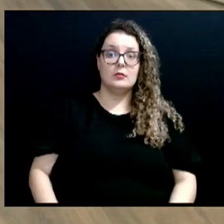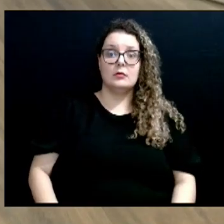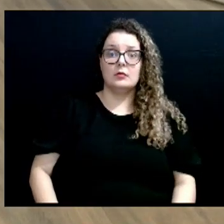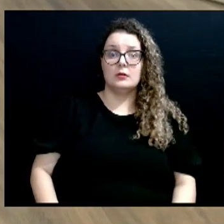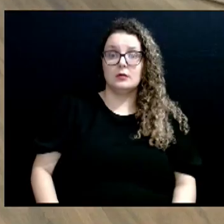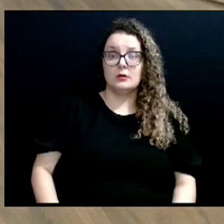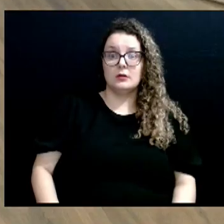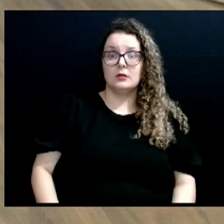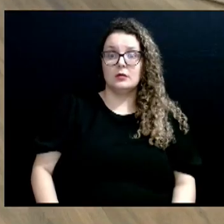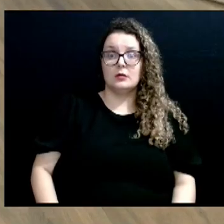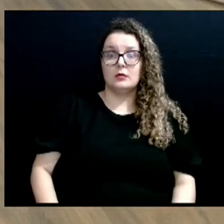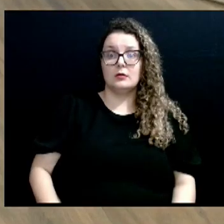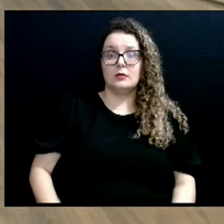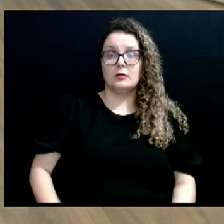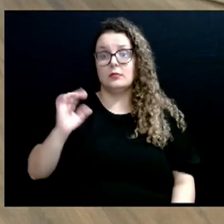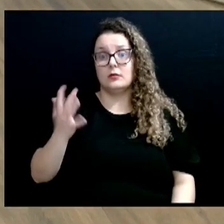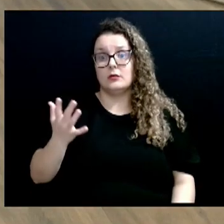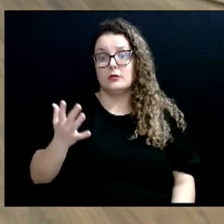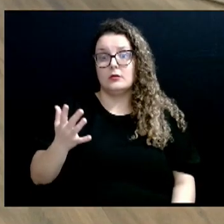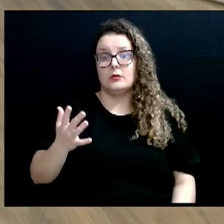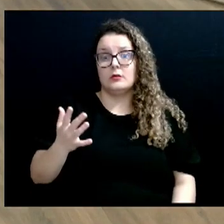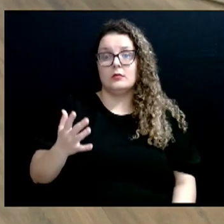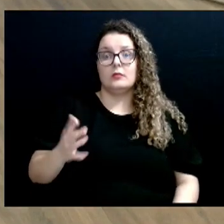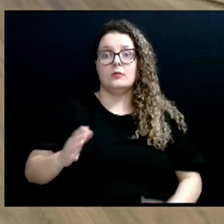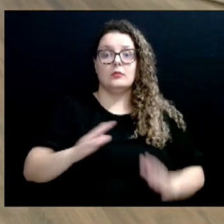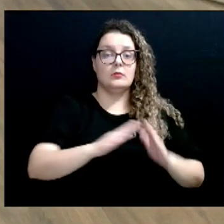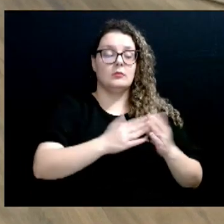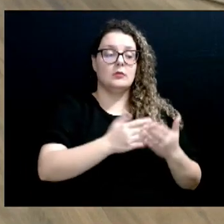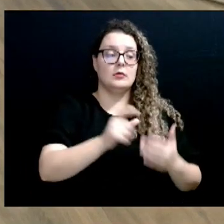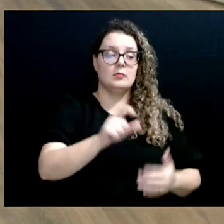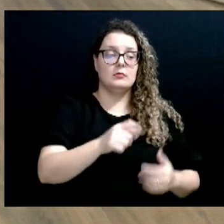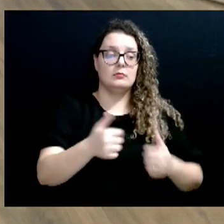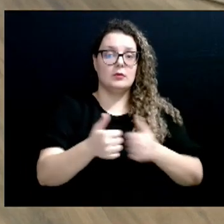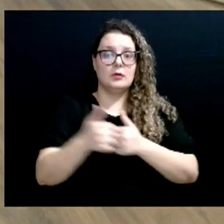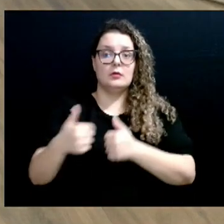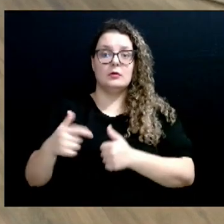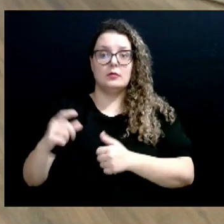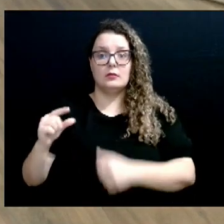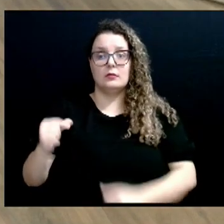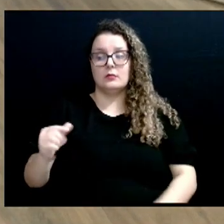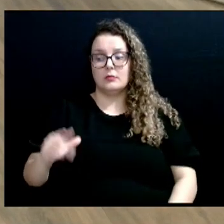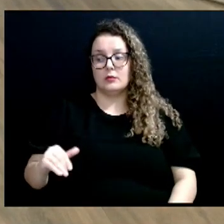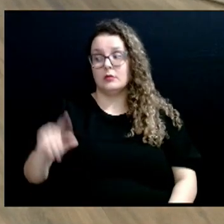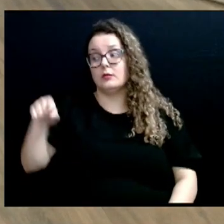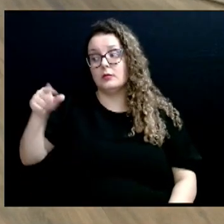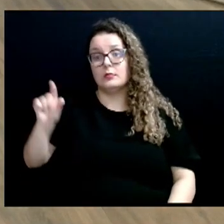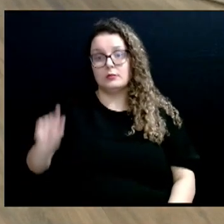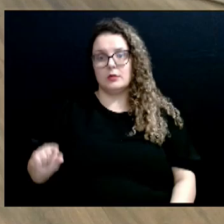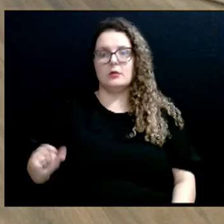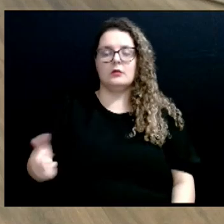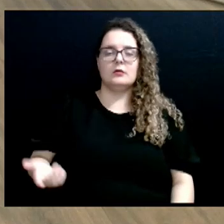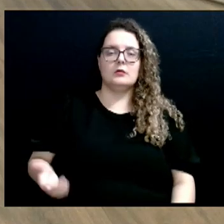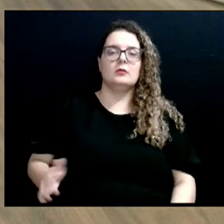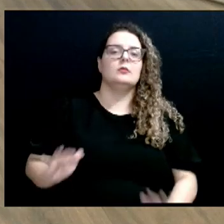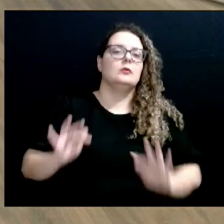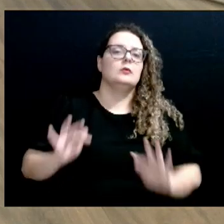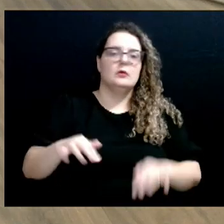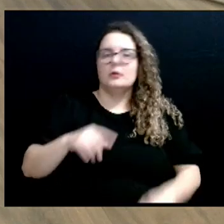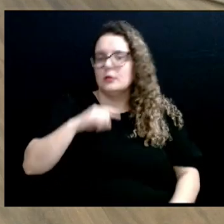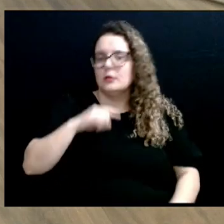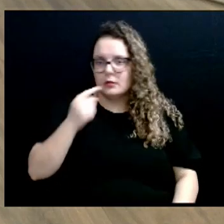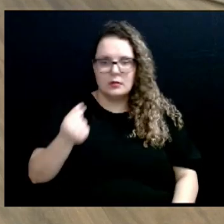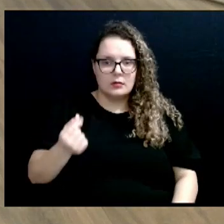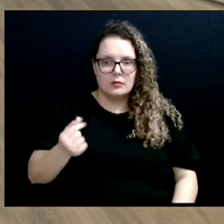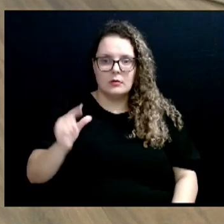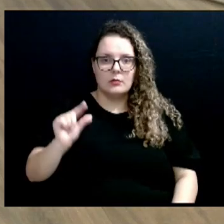que acontece? O meu vizinho cobra X, cobro menos, o outro do lado cobra menos. No final das contas, ninguém ganha dinheiro, ganha muito pouco. Eles ganham